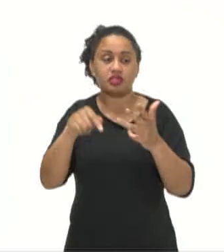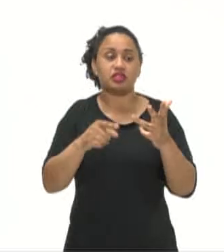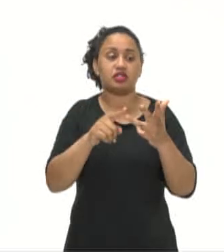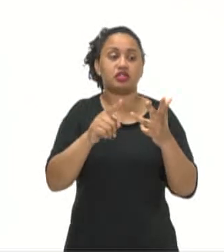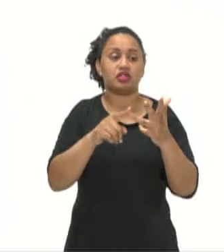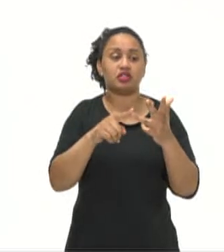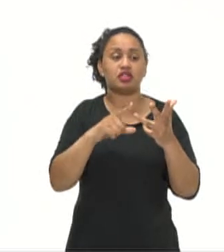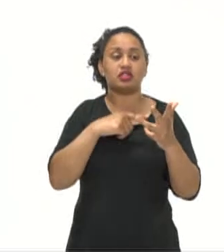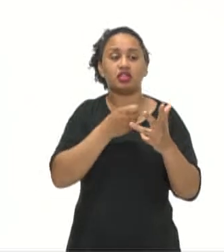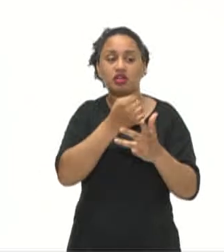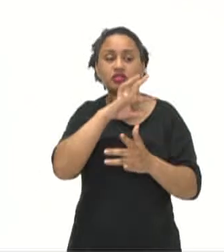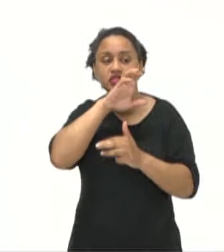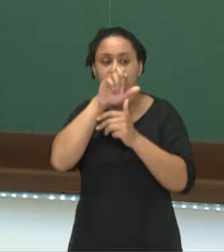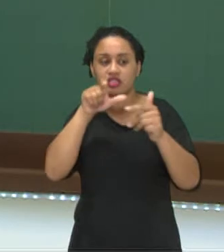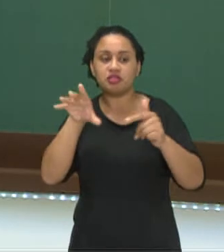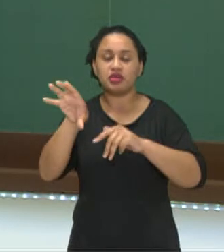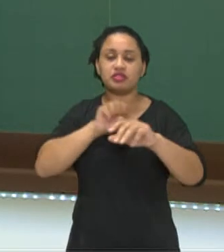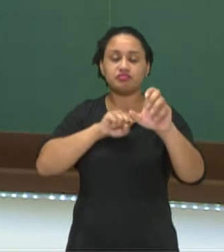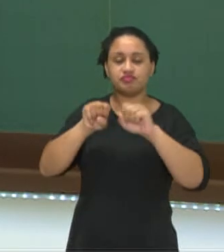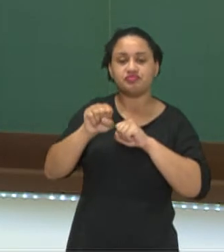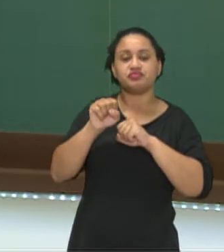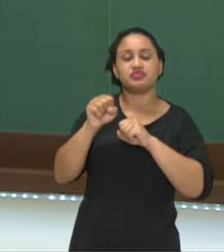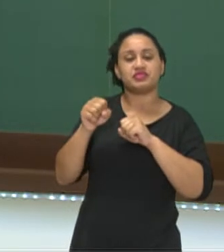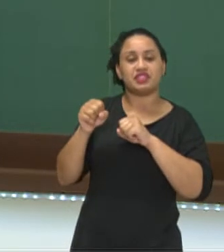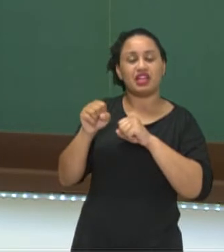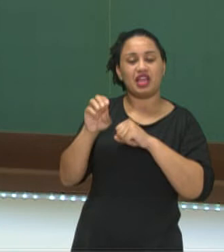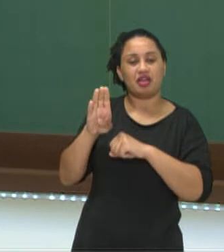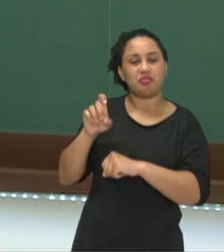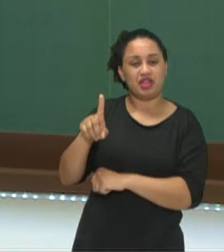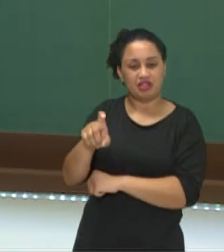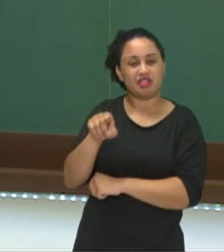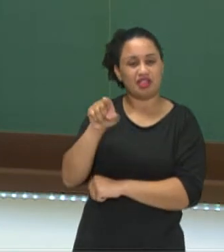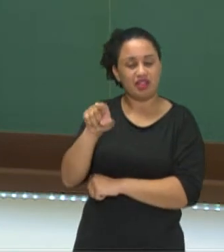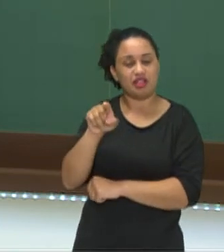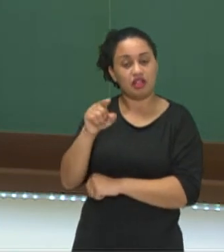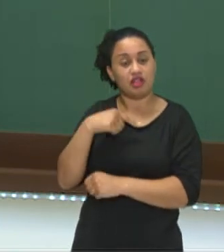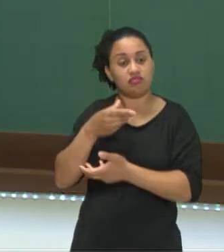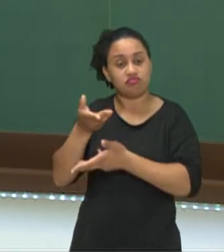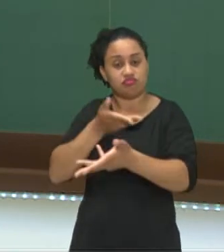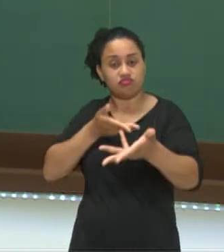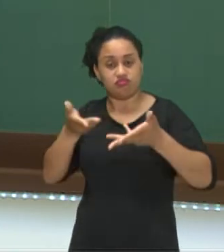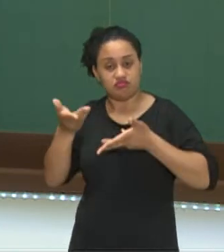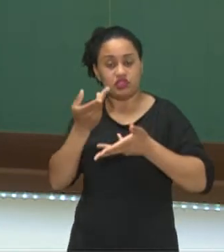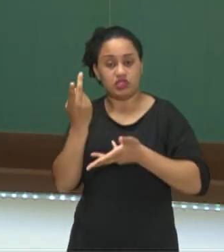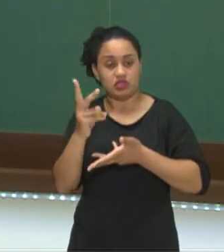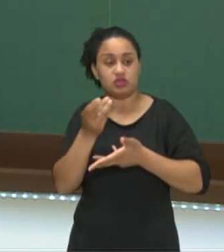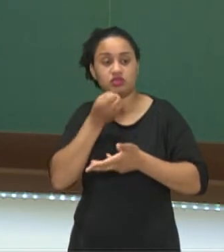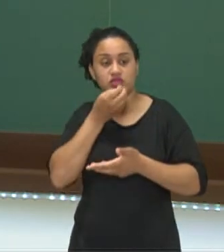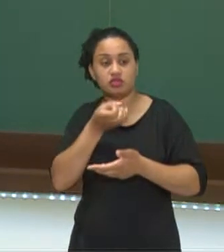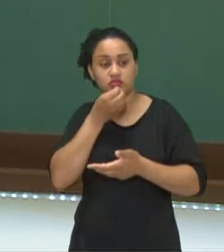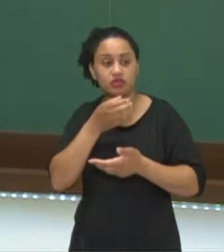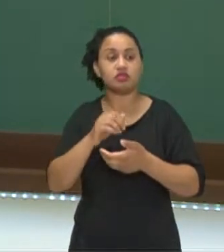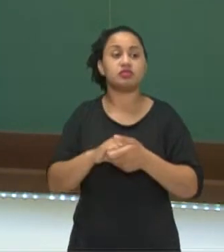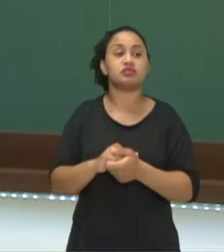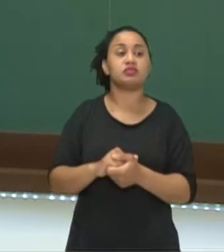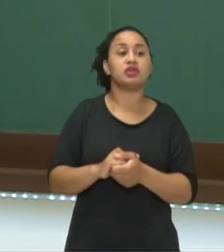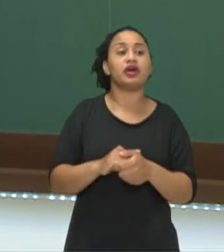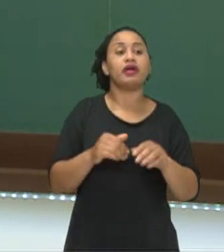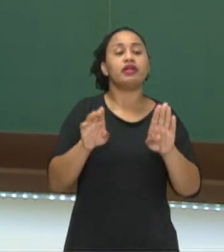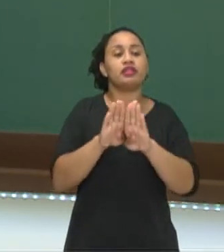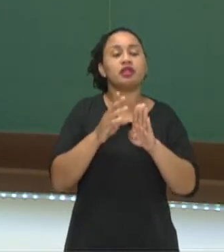com cianobactérias, tá? Que é uma relação mutualística, onde ambas vão ter benefício. Então, a